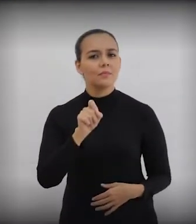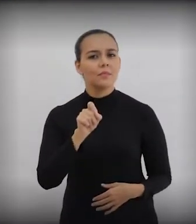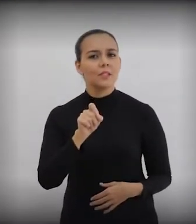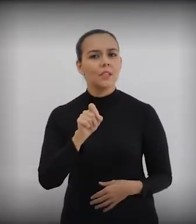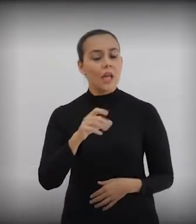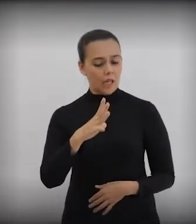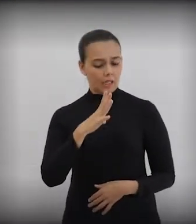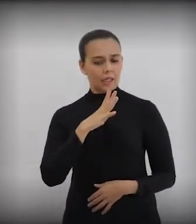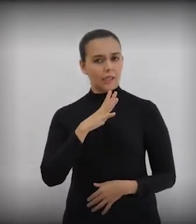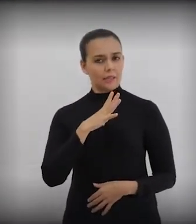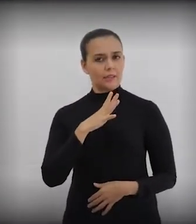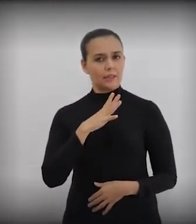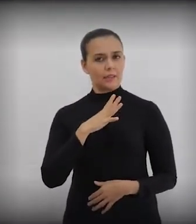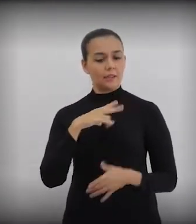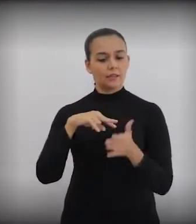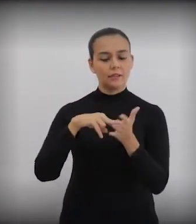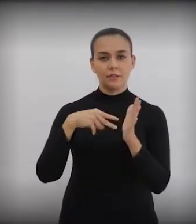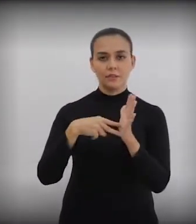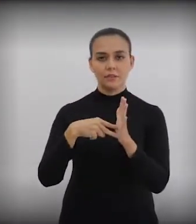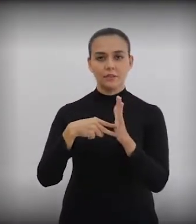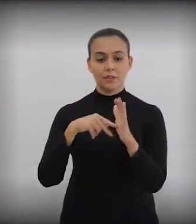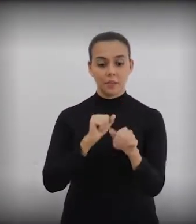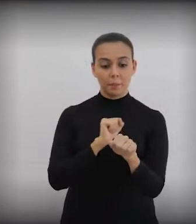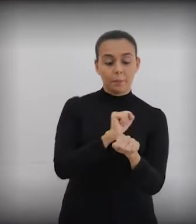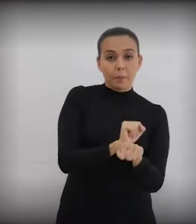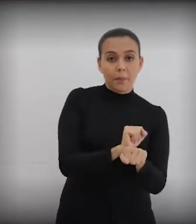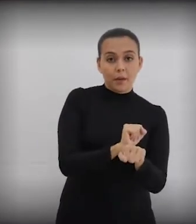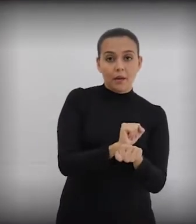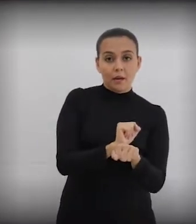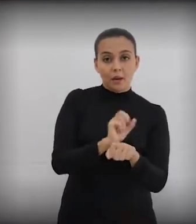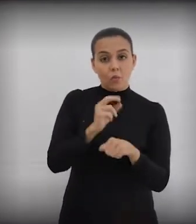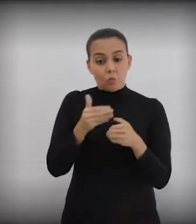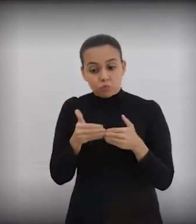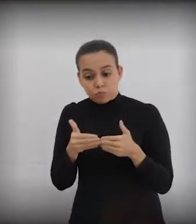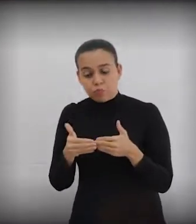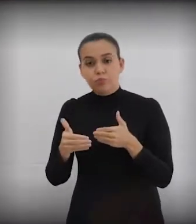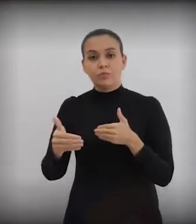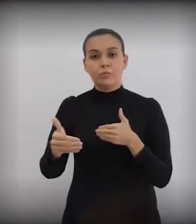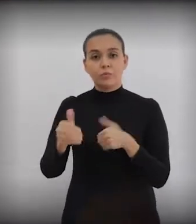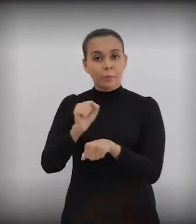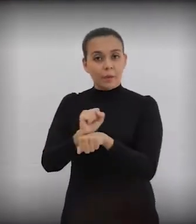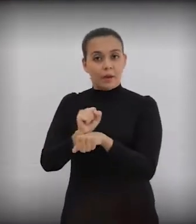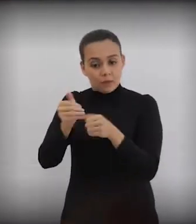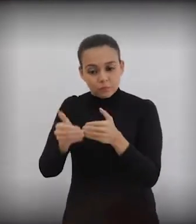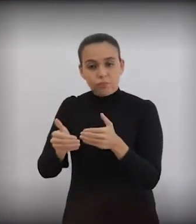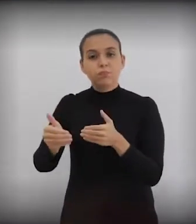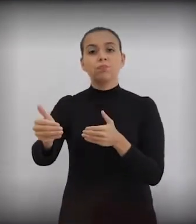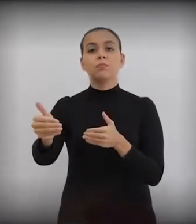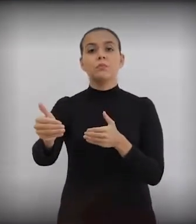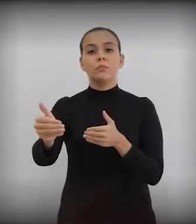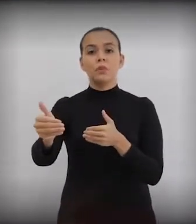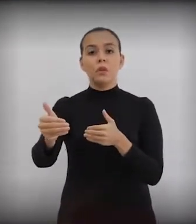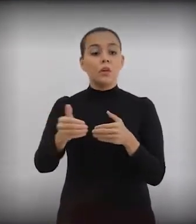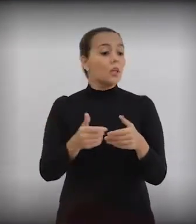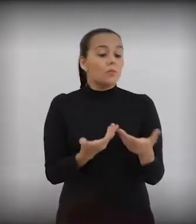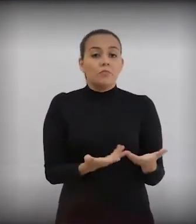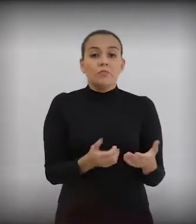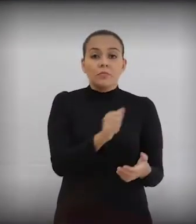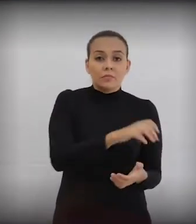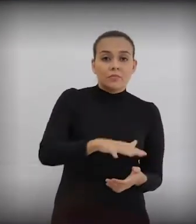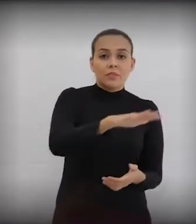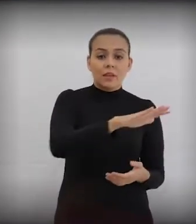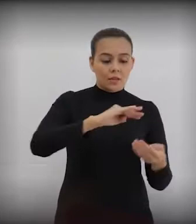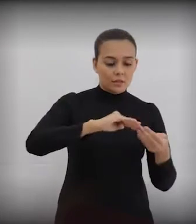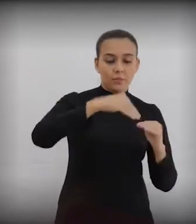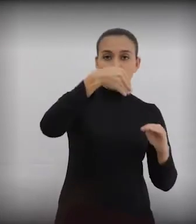um condensador de ritmos de inovação como jamais houve nada parecido, quer no mundo da biologia,